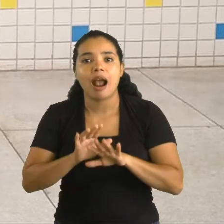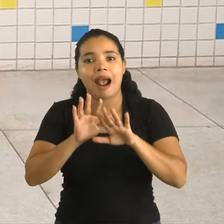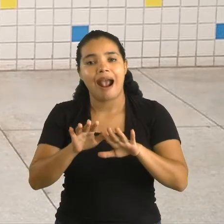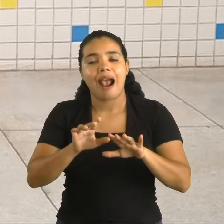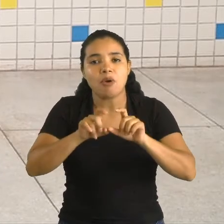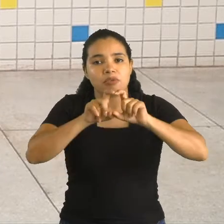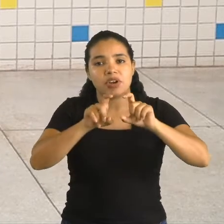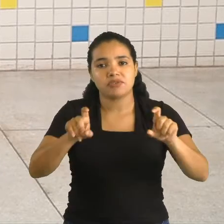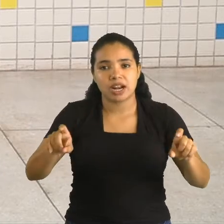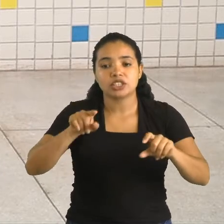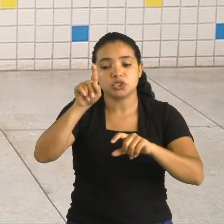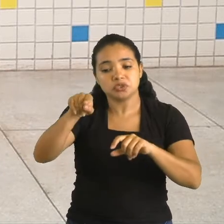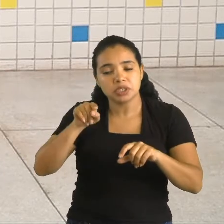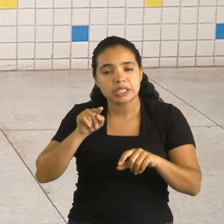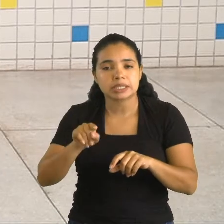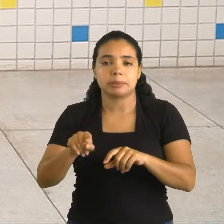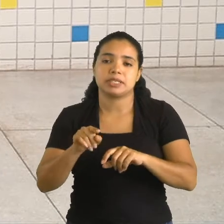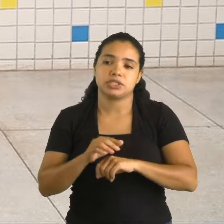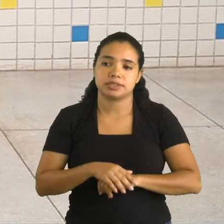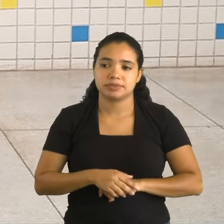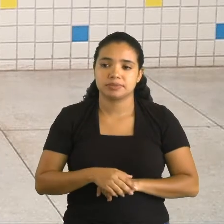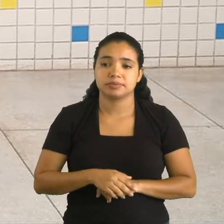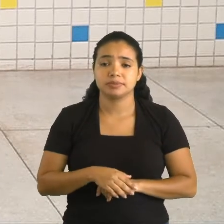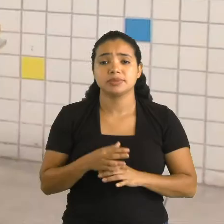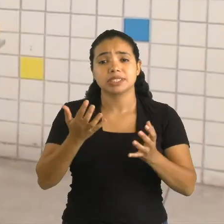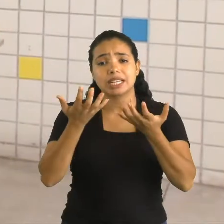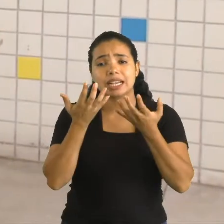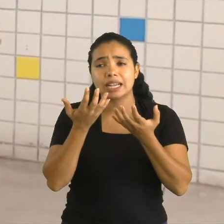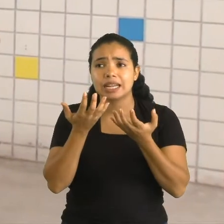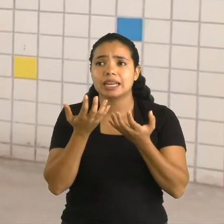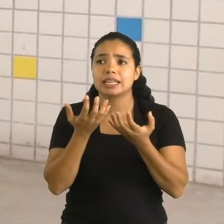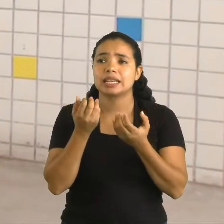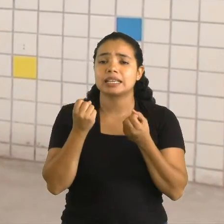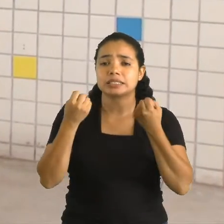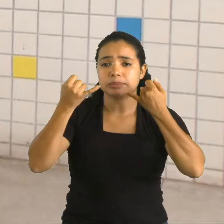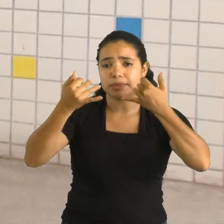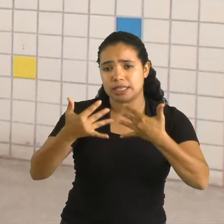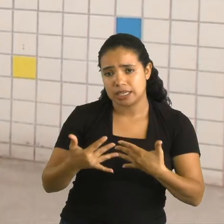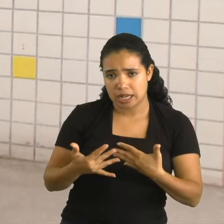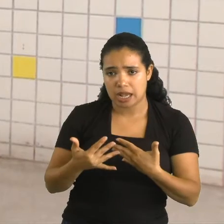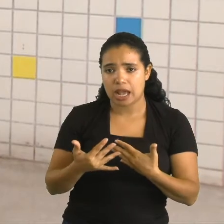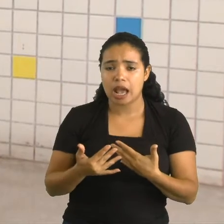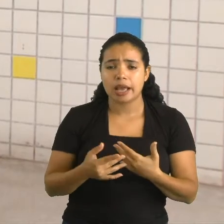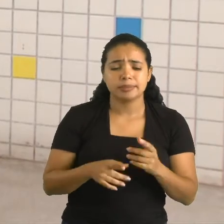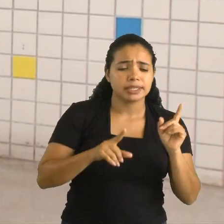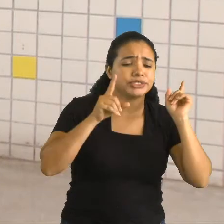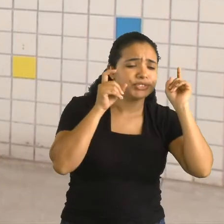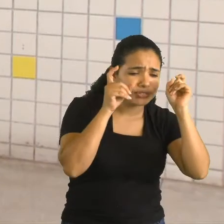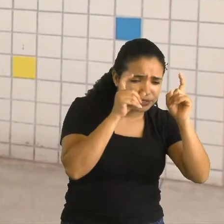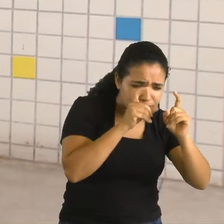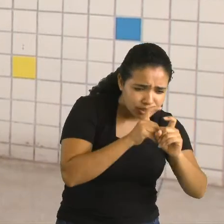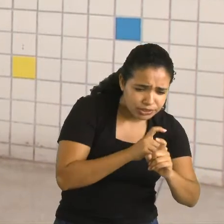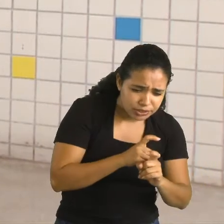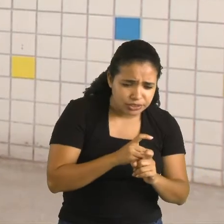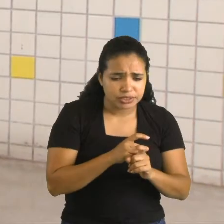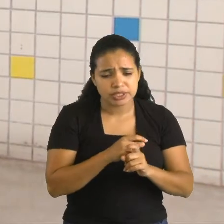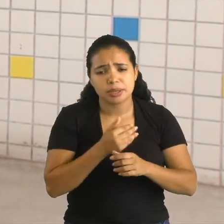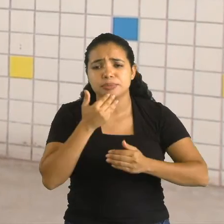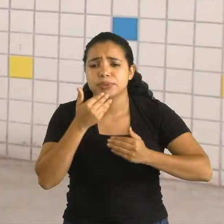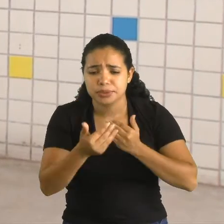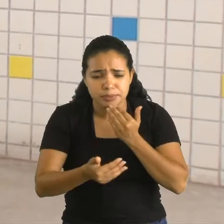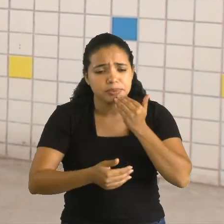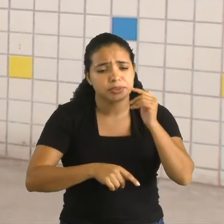também exclamativa. Ela quis colocar o seguinte, que mesmo com tanta dificuldade, mesmo com tanto